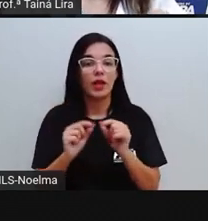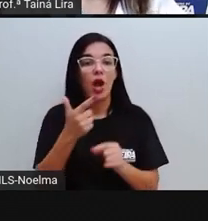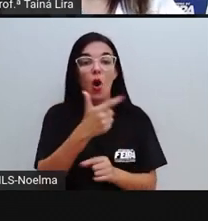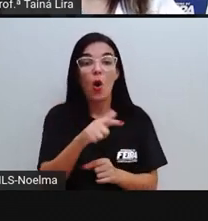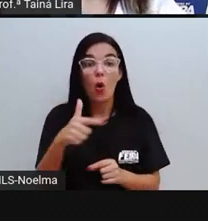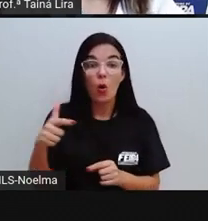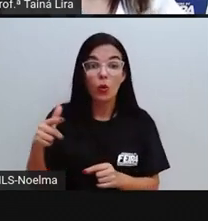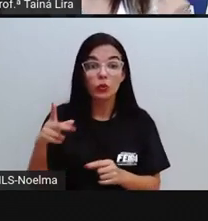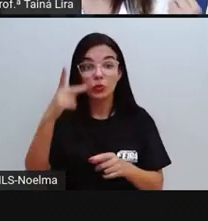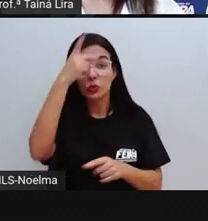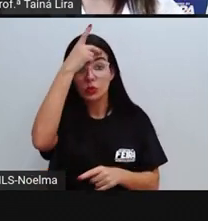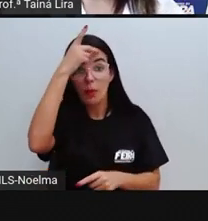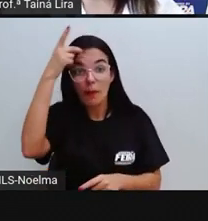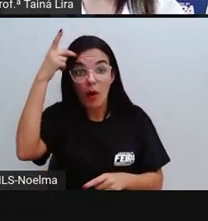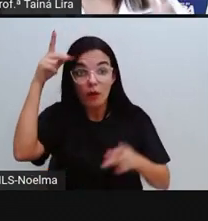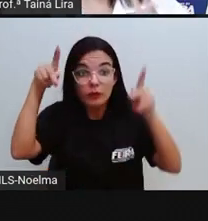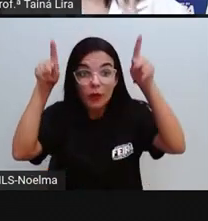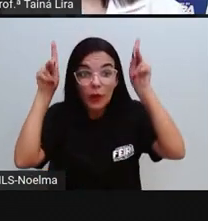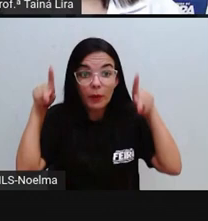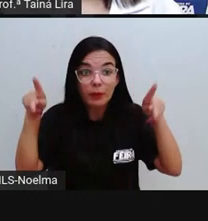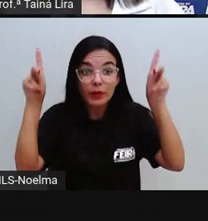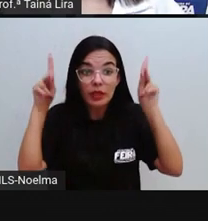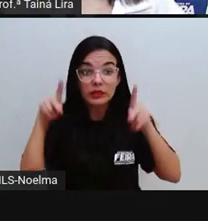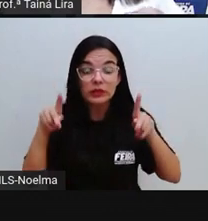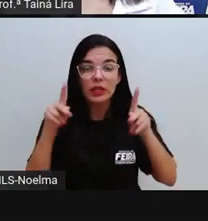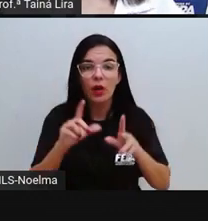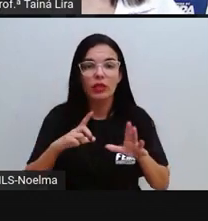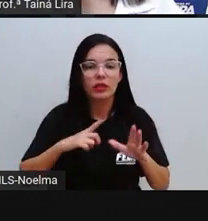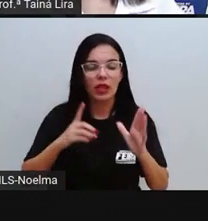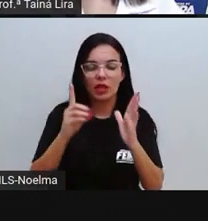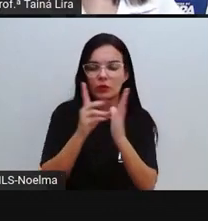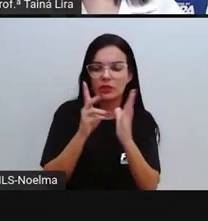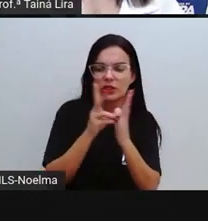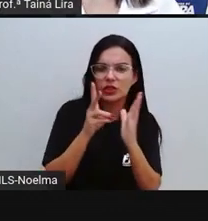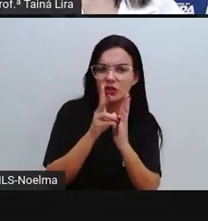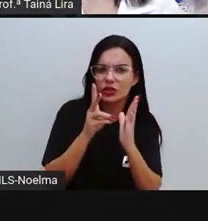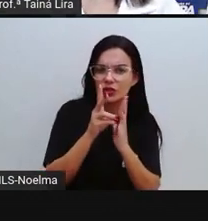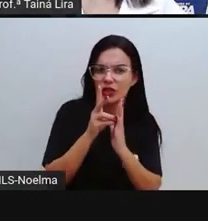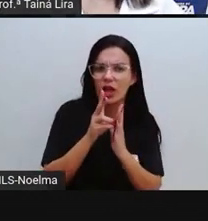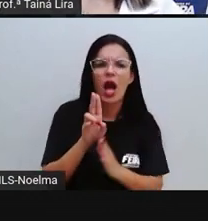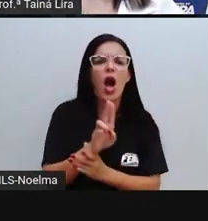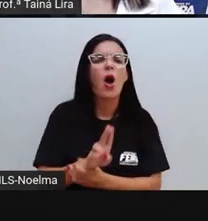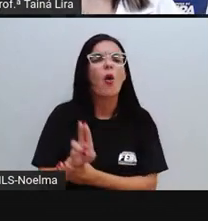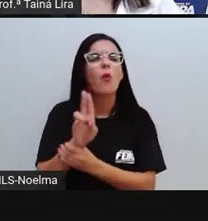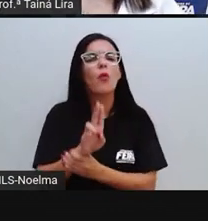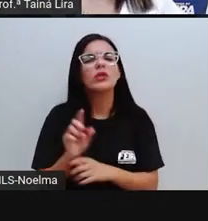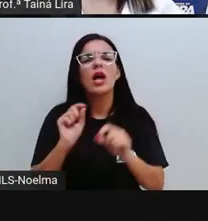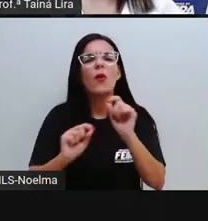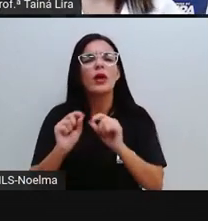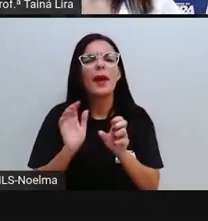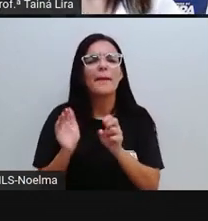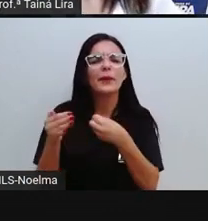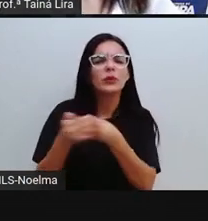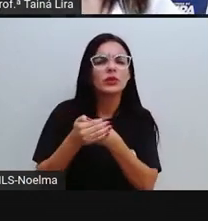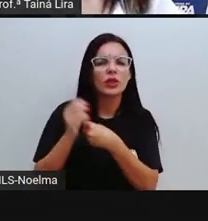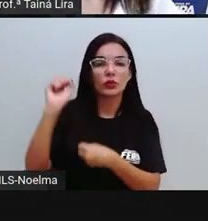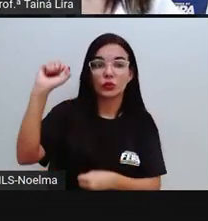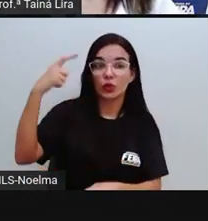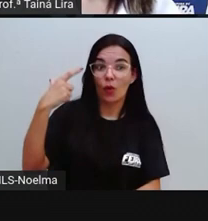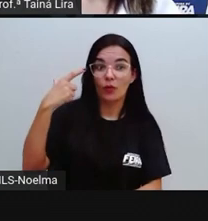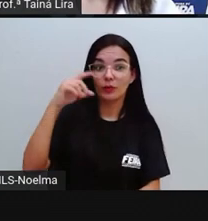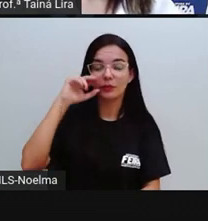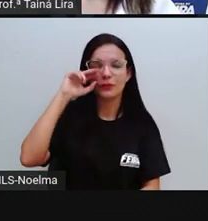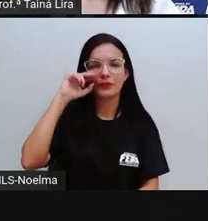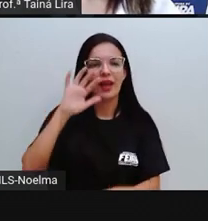outros povos, né, por exemplo, os indígenas, a gente também vai ver aqui os africanos, o que é que eles usam Pro para se proteger do sol? Então,